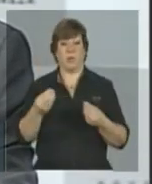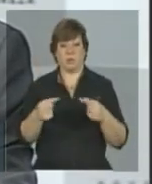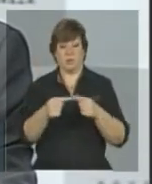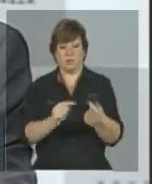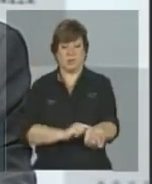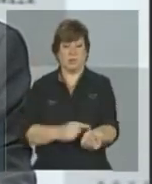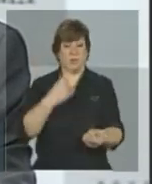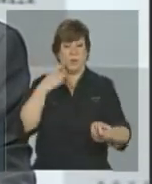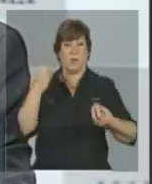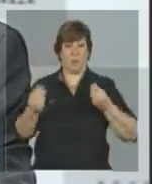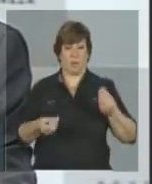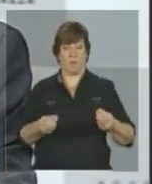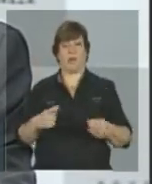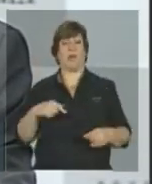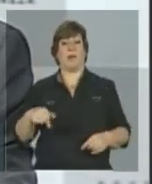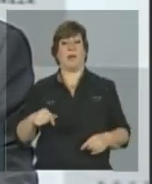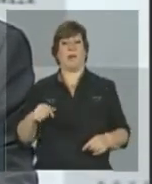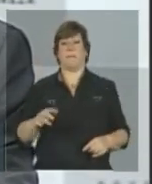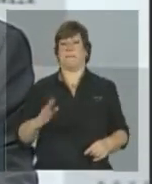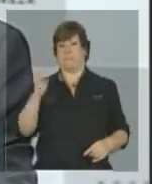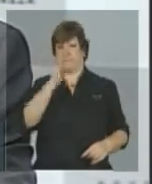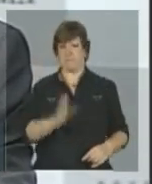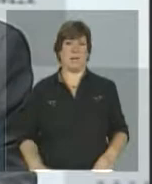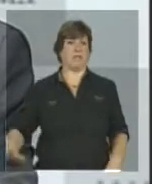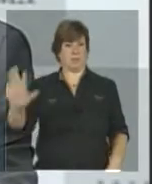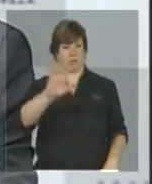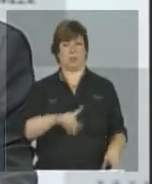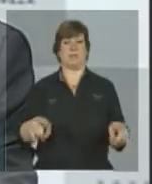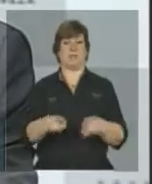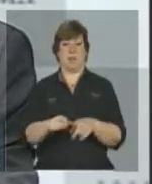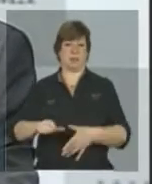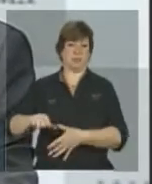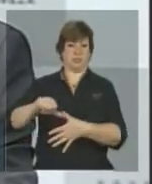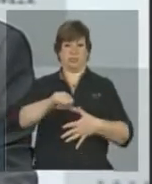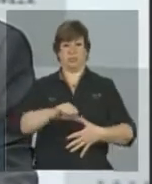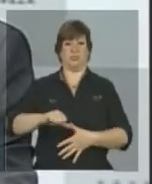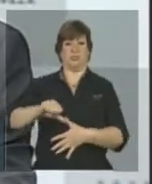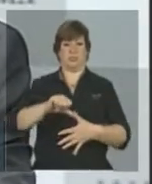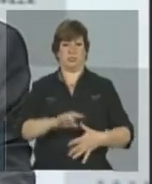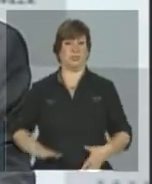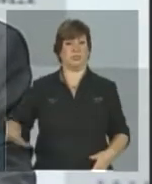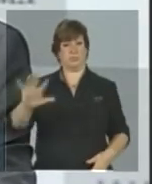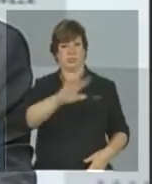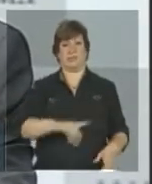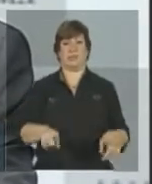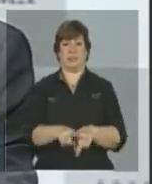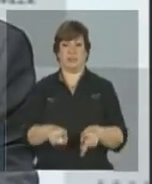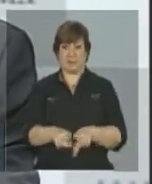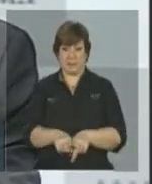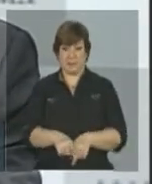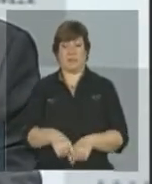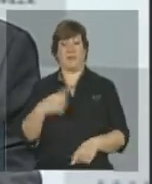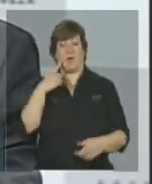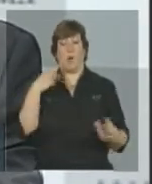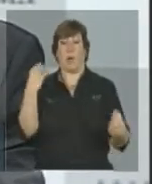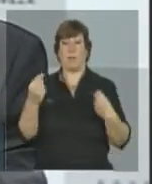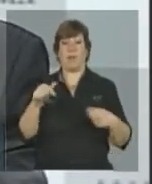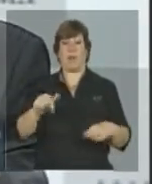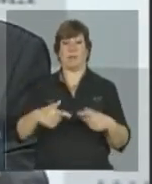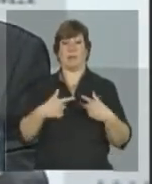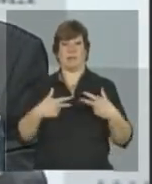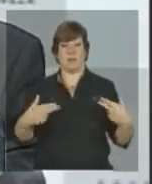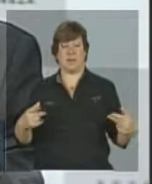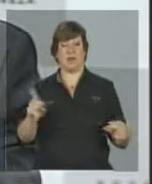para o país, mas para toda a América Latina, e nessa portaria resguardando o cuidado de que esses procedimentos não